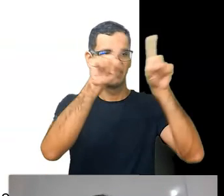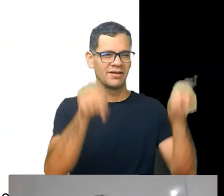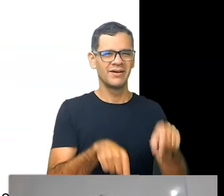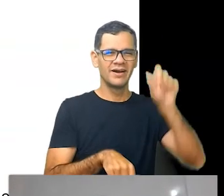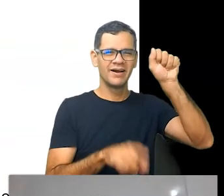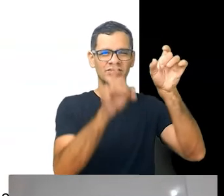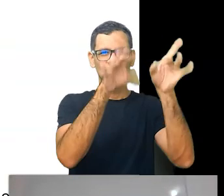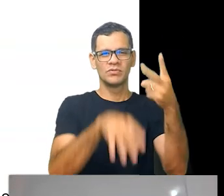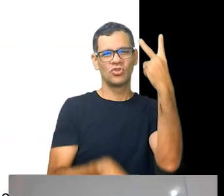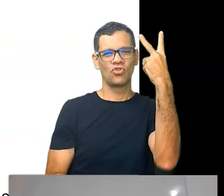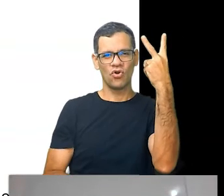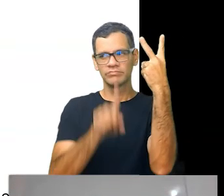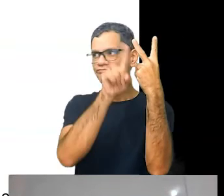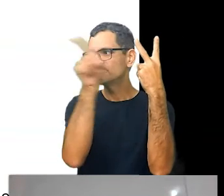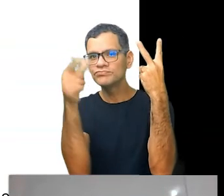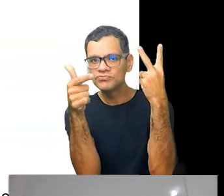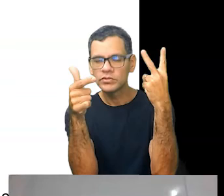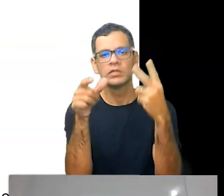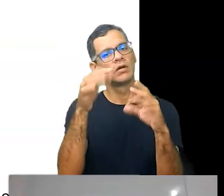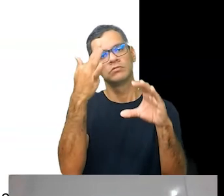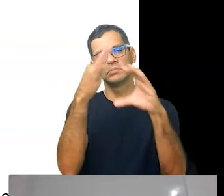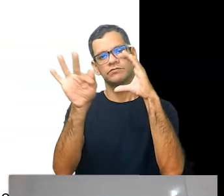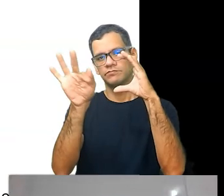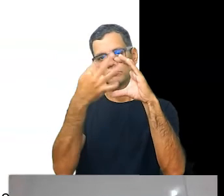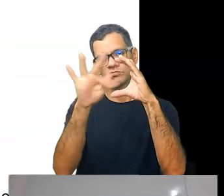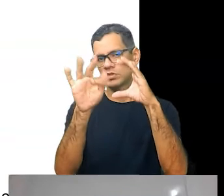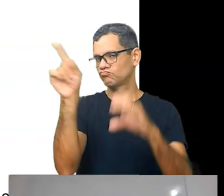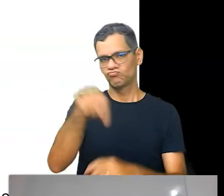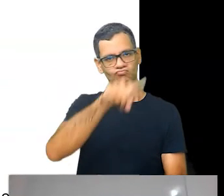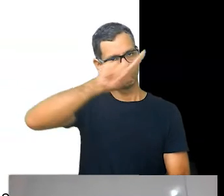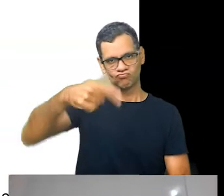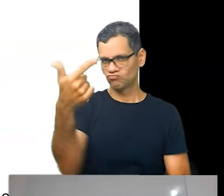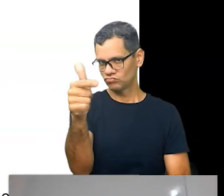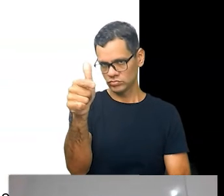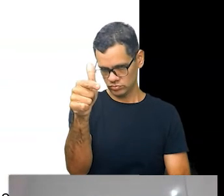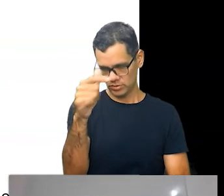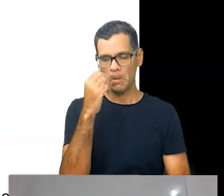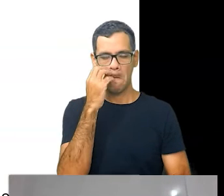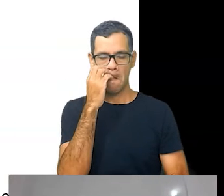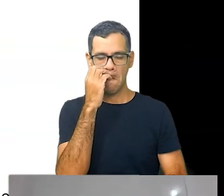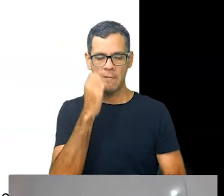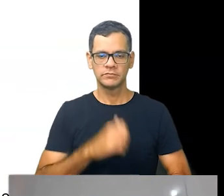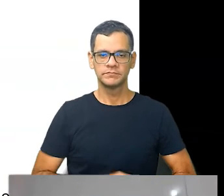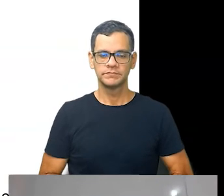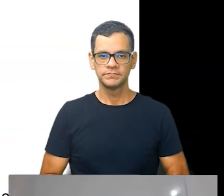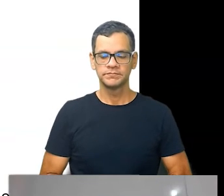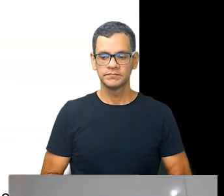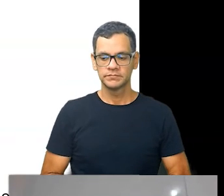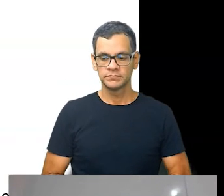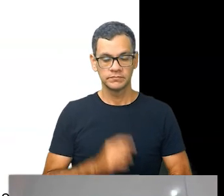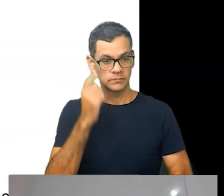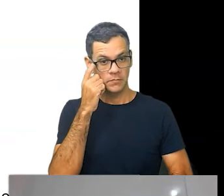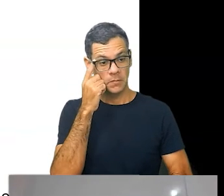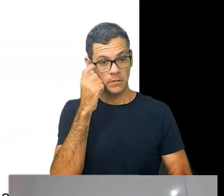Tá? Então, por que não é função? Porque ficou os elementos -4 e -2 sem sair uma única